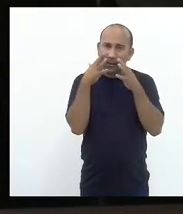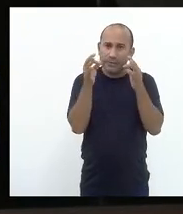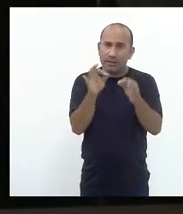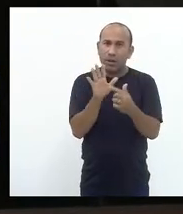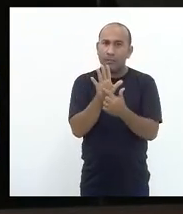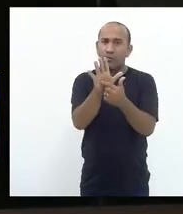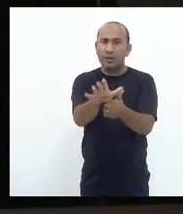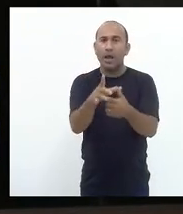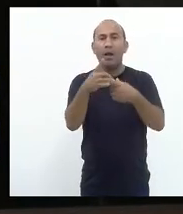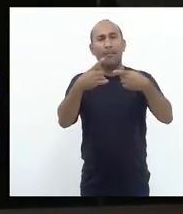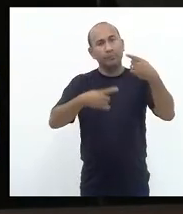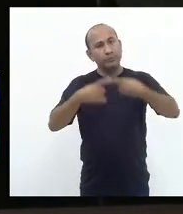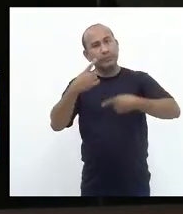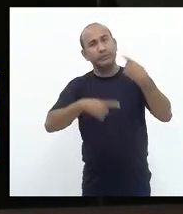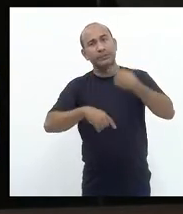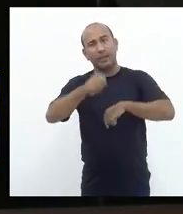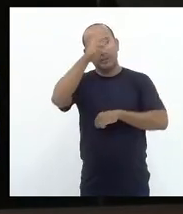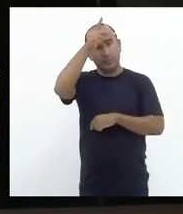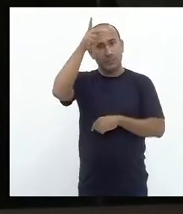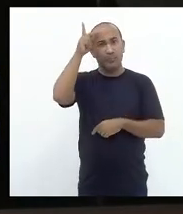apontar políticas públicas